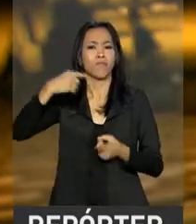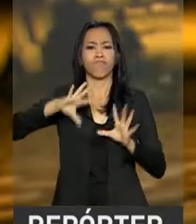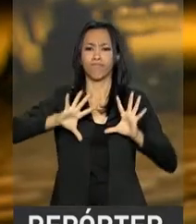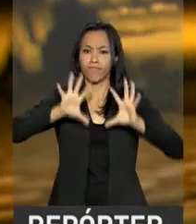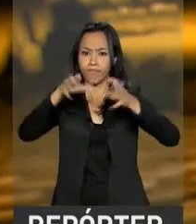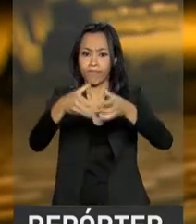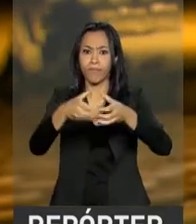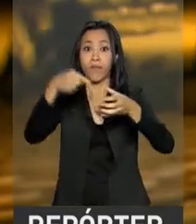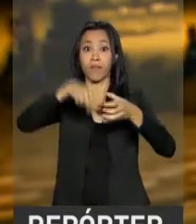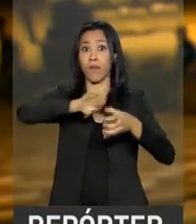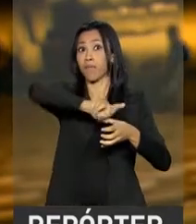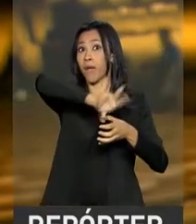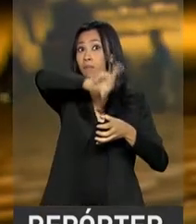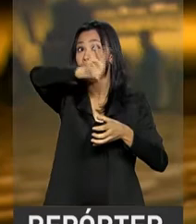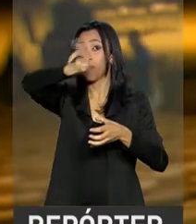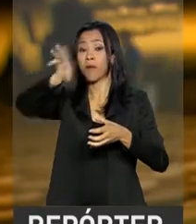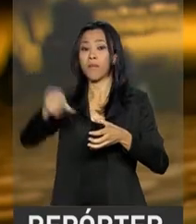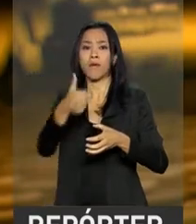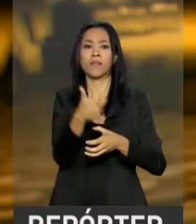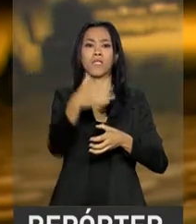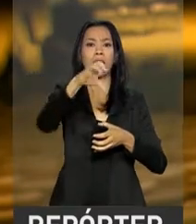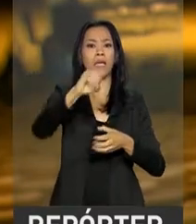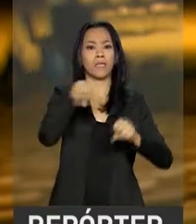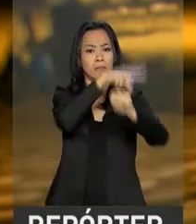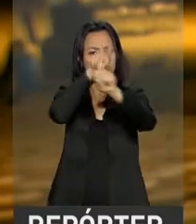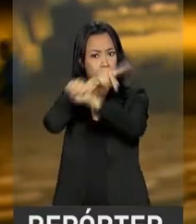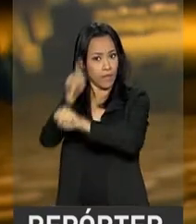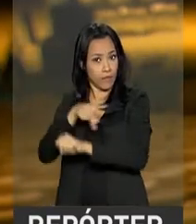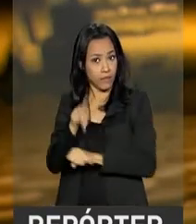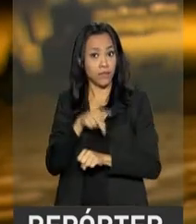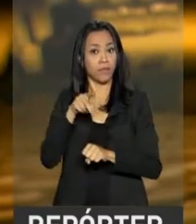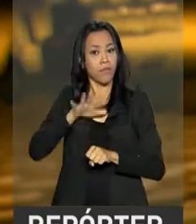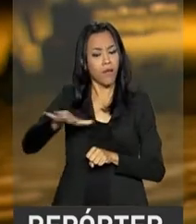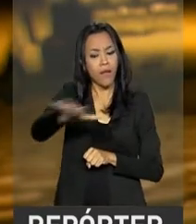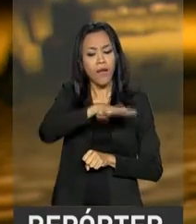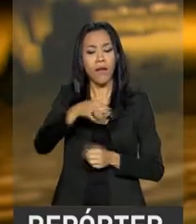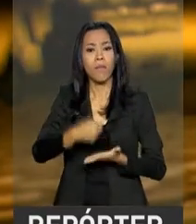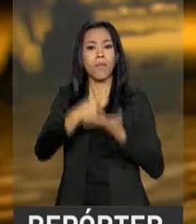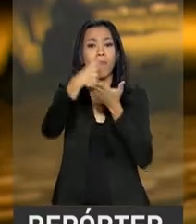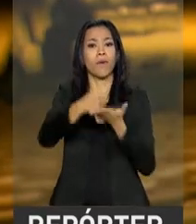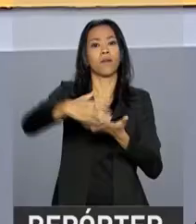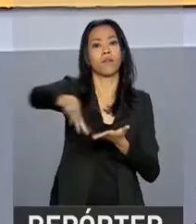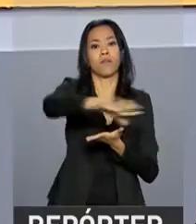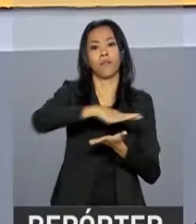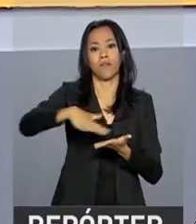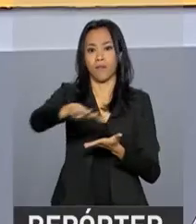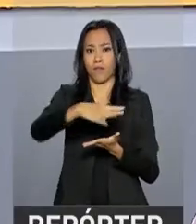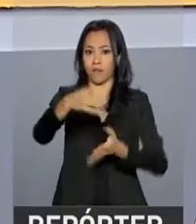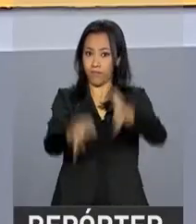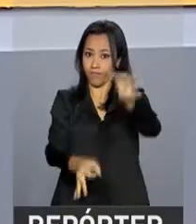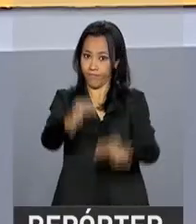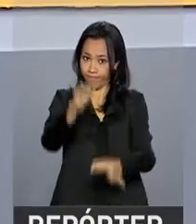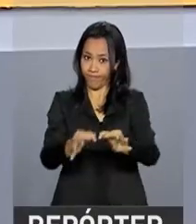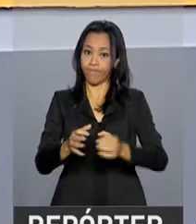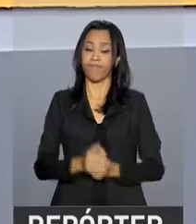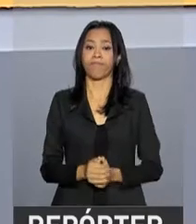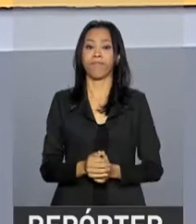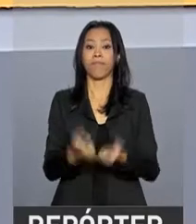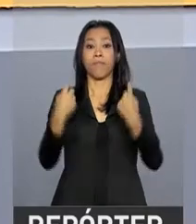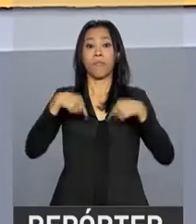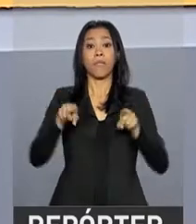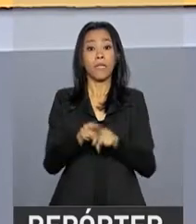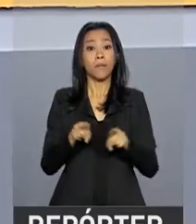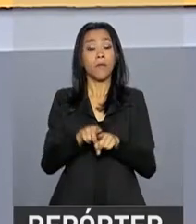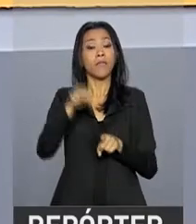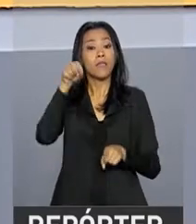reunir instituições de dez países para a cooperação no campo da advocacia pública e também nesta quarta-feira